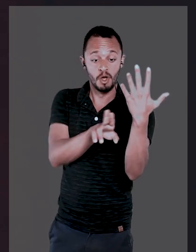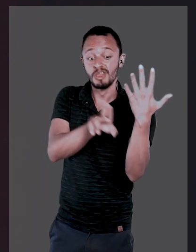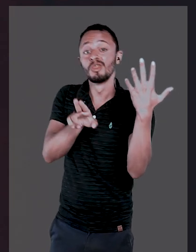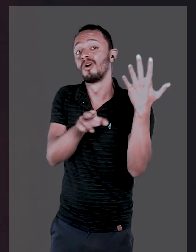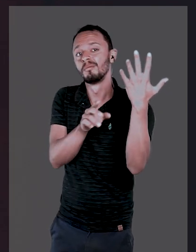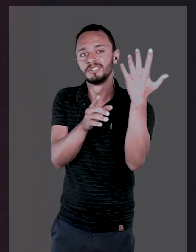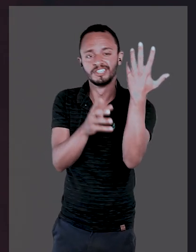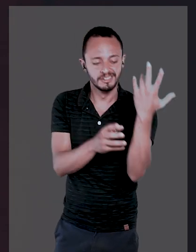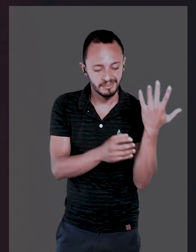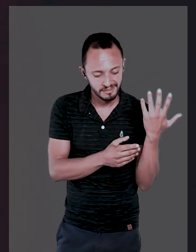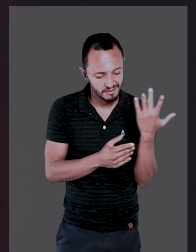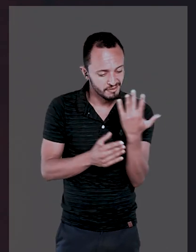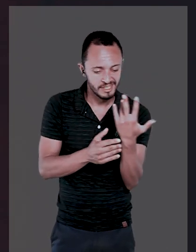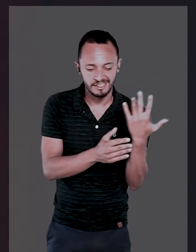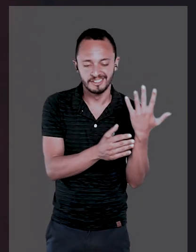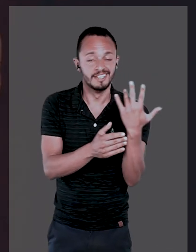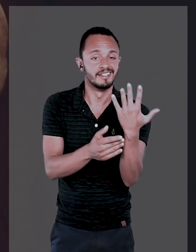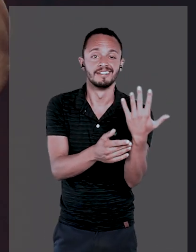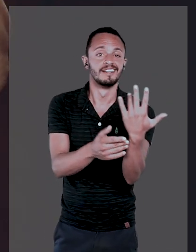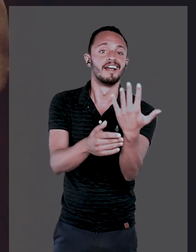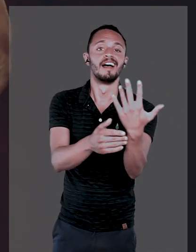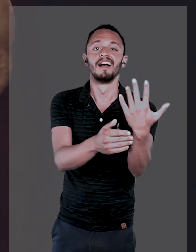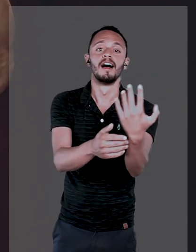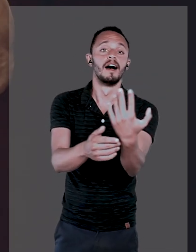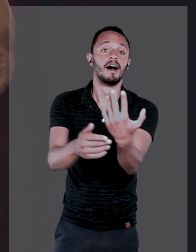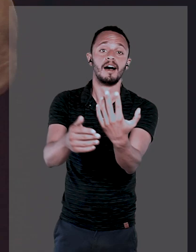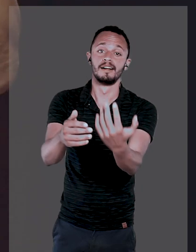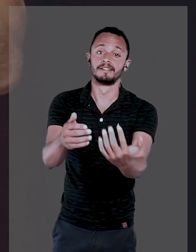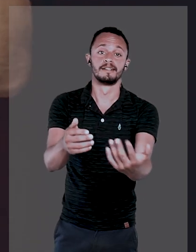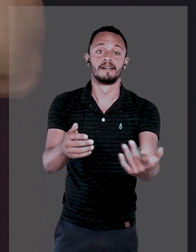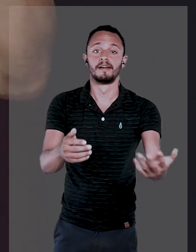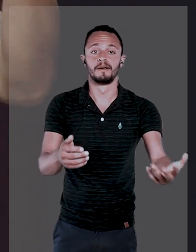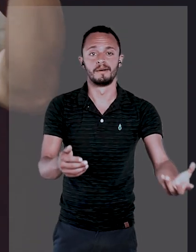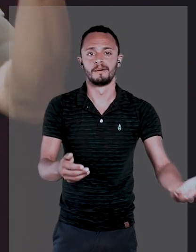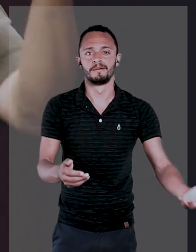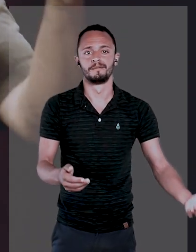desigual, salve o Brasil, nome de vegetal.